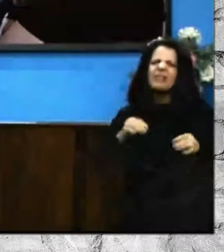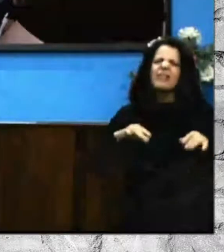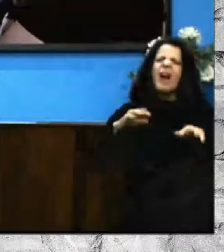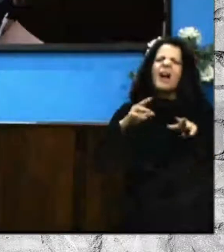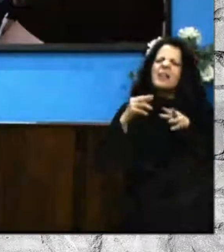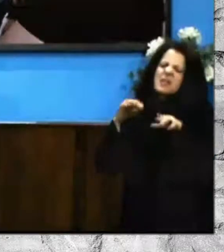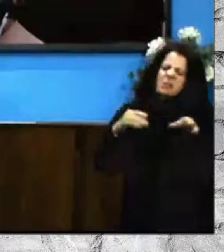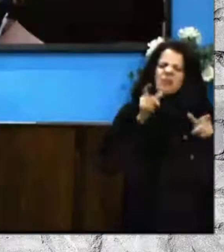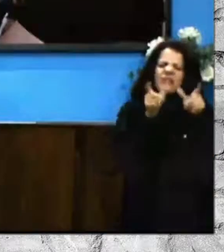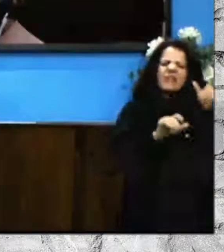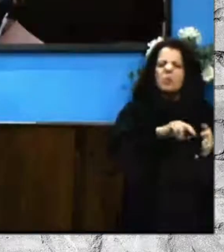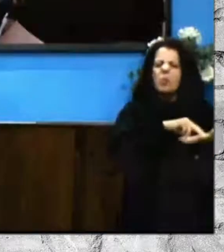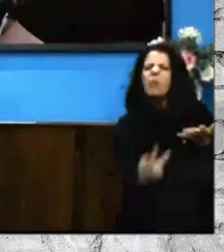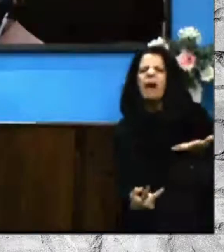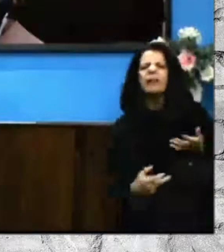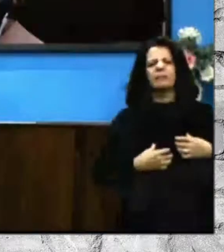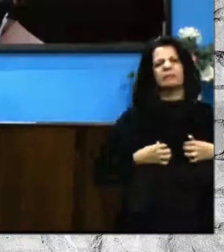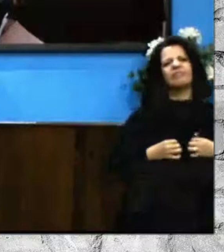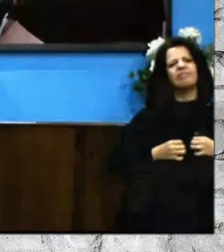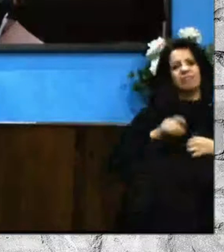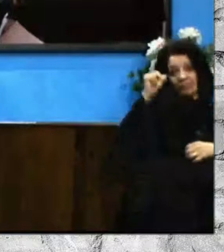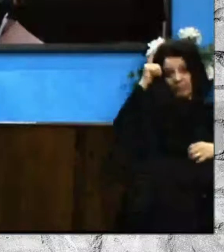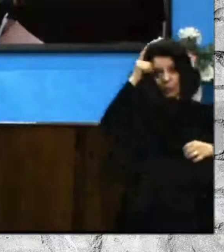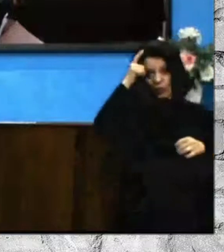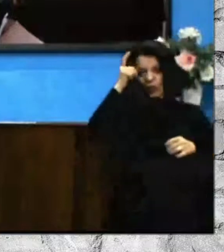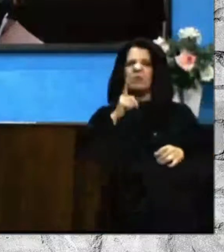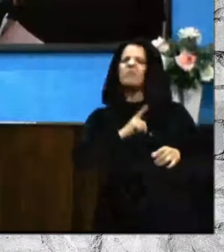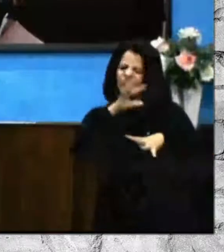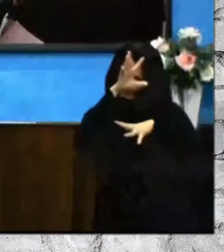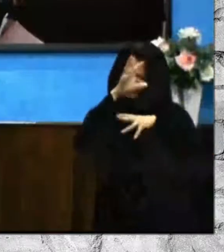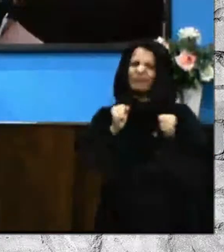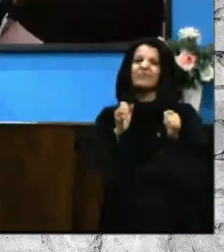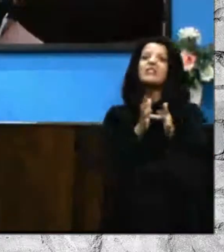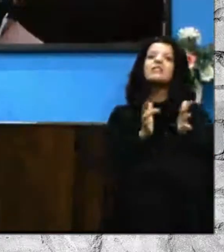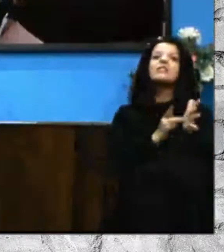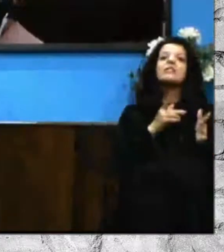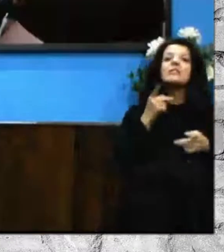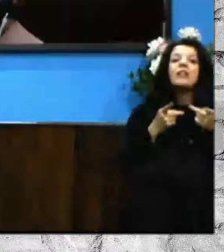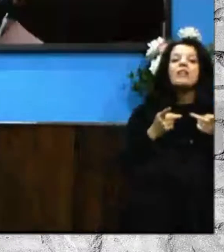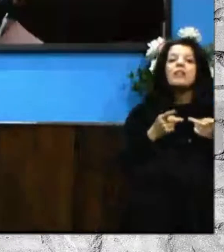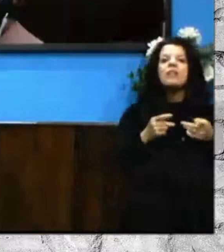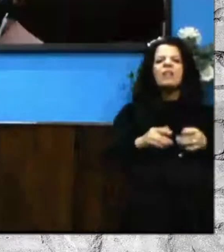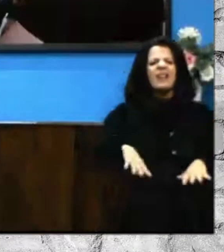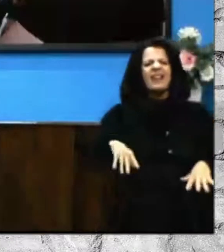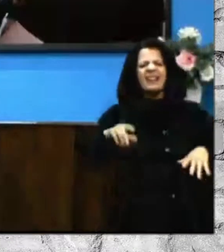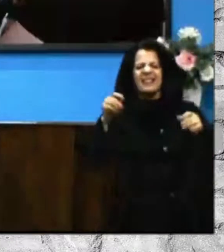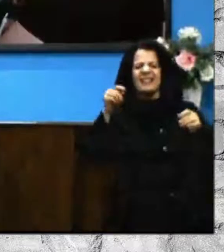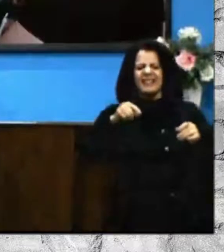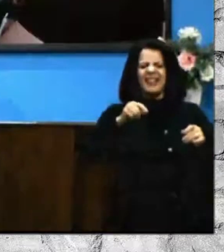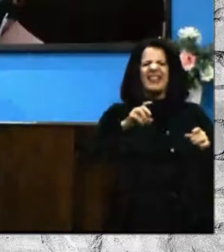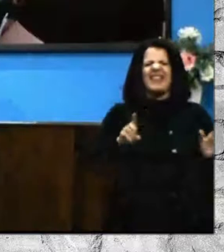reino deste mundo. Sem dúvida, ele tem poder. Jesus mesmo disse: ele é o príncipe deste mundo.